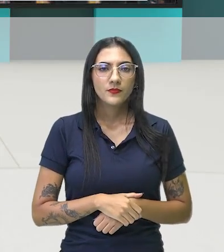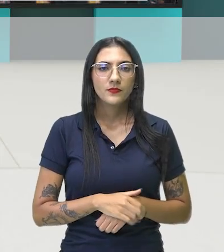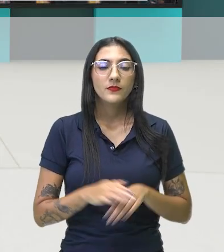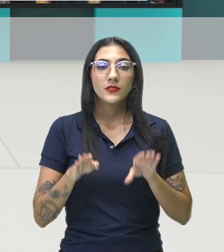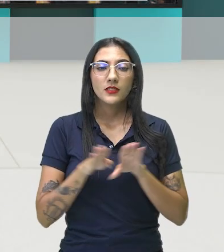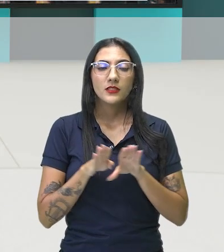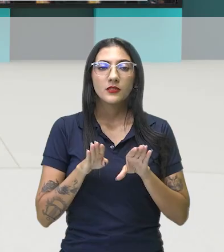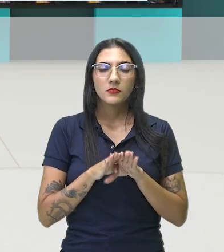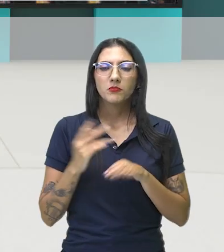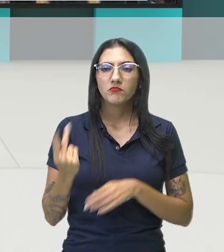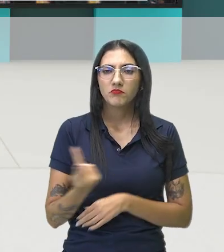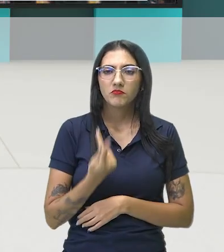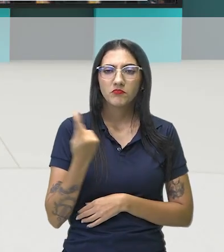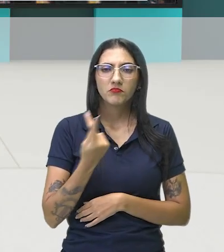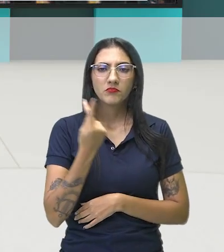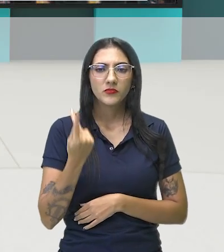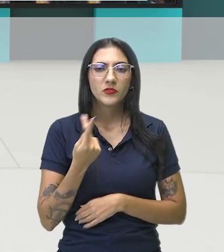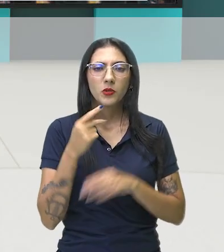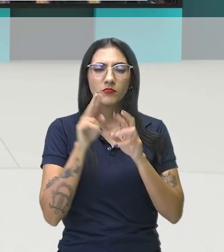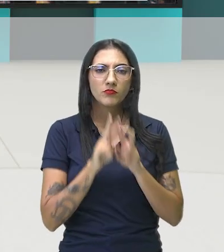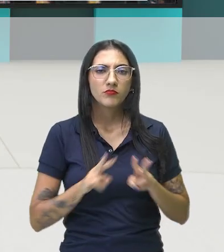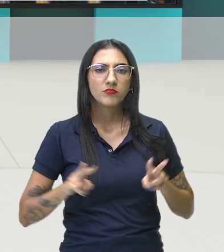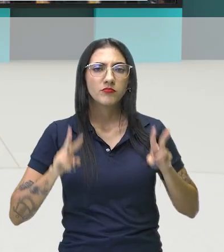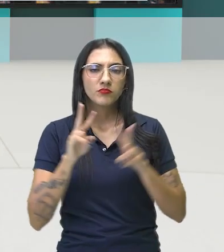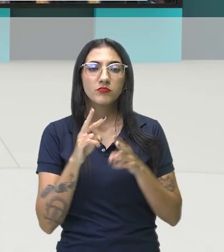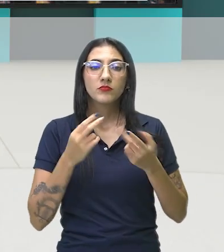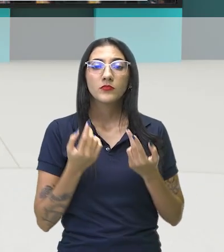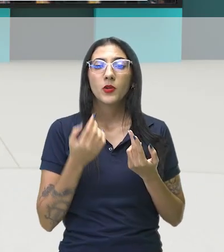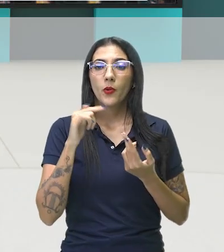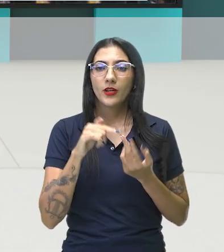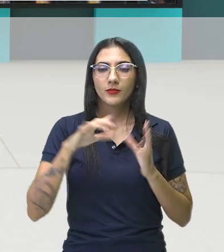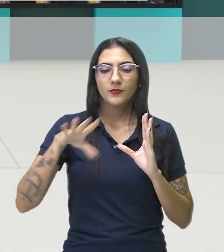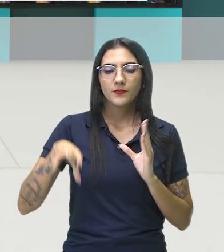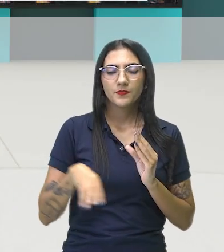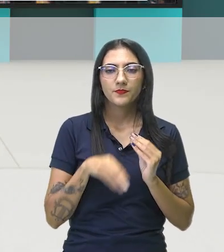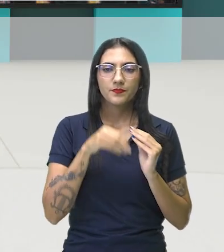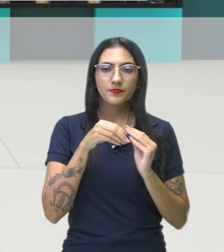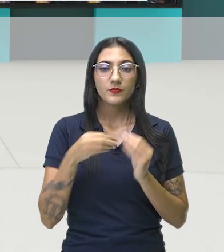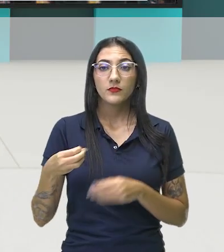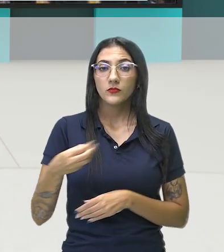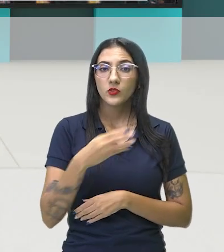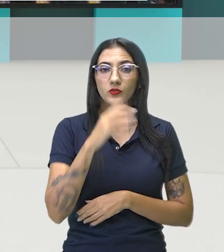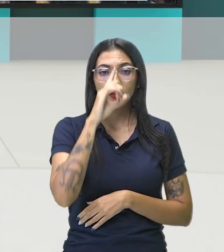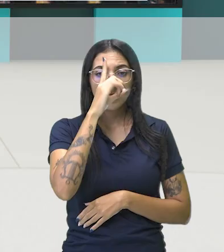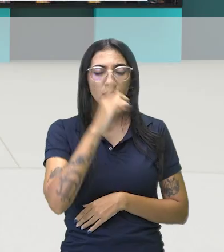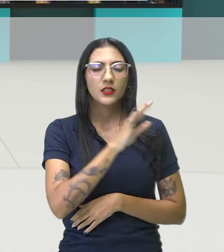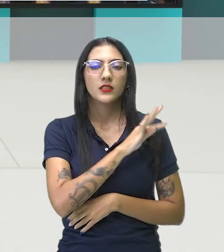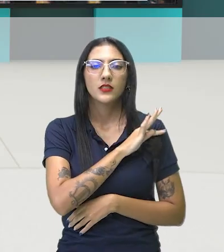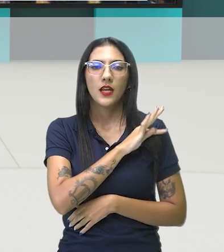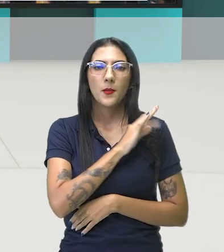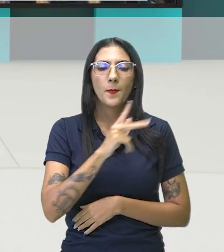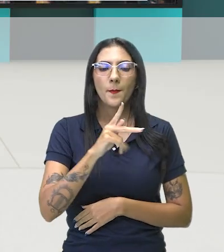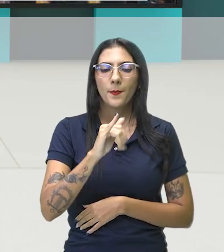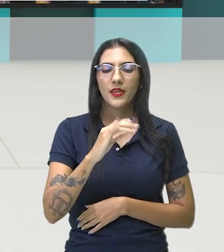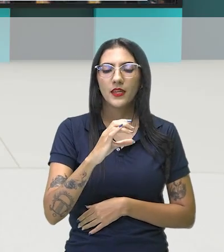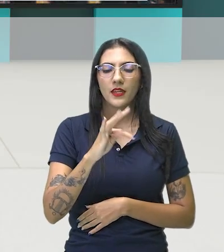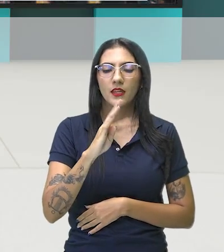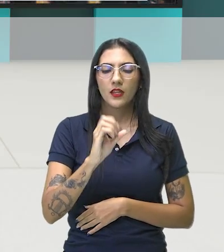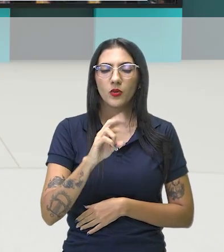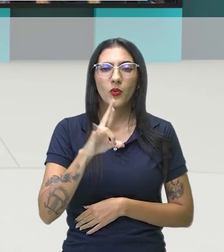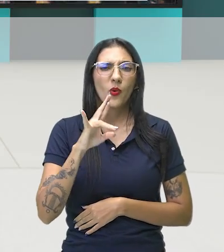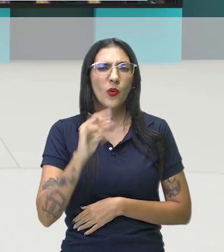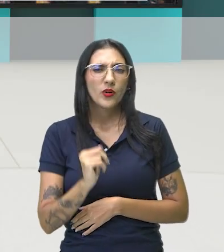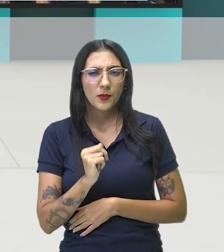Vamos ver o valor estético dela. Renoir contribuiu para a renovação da técnica pictória